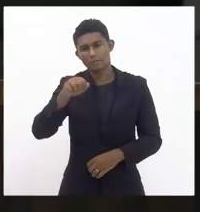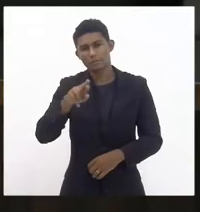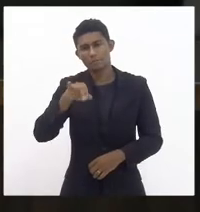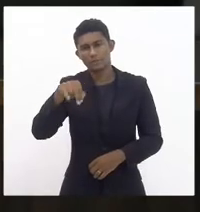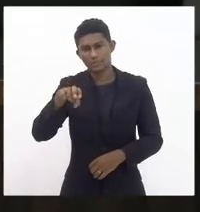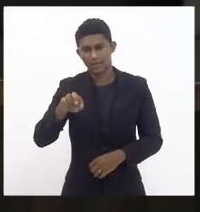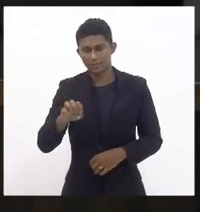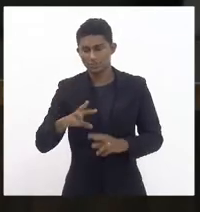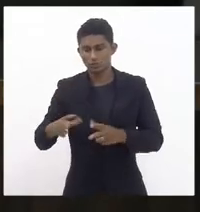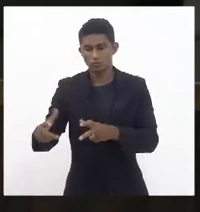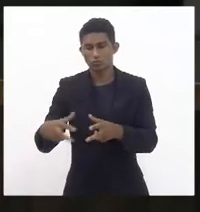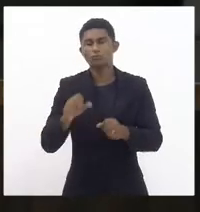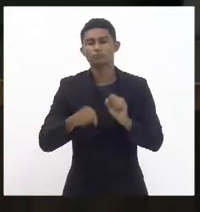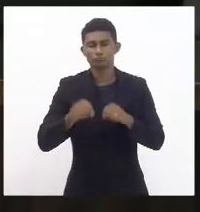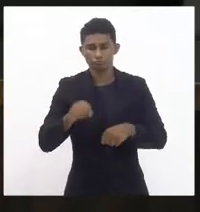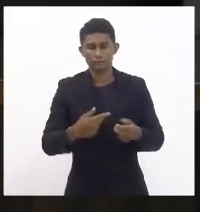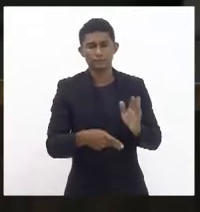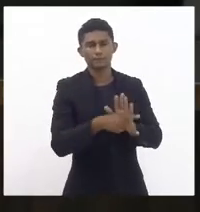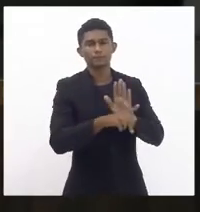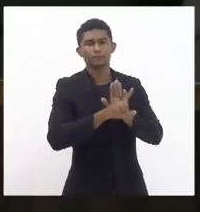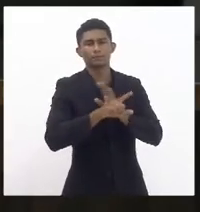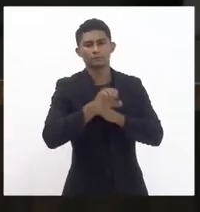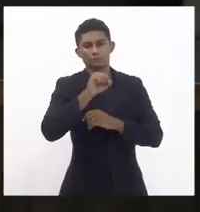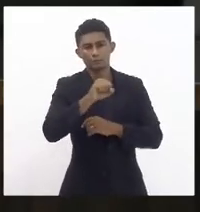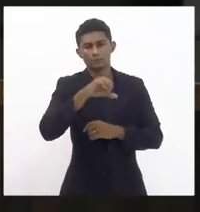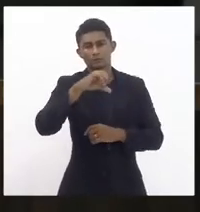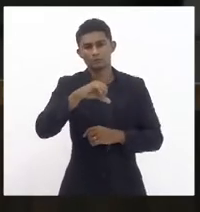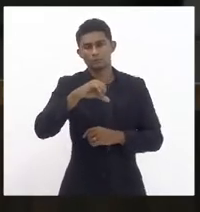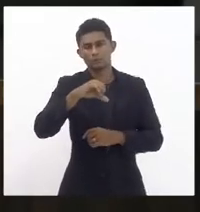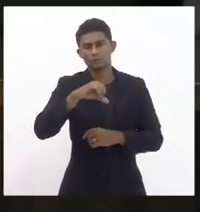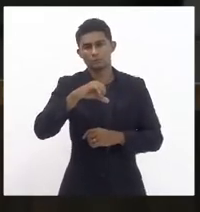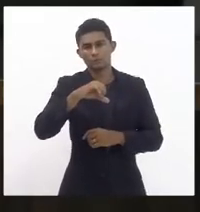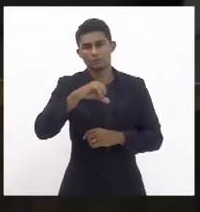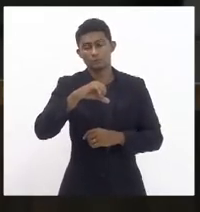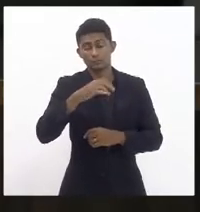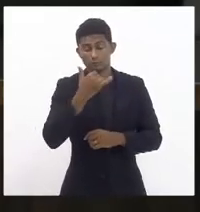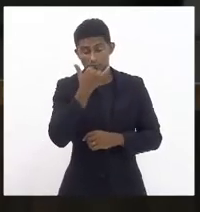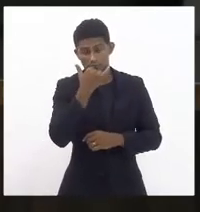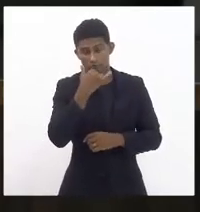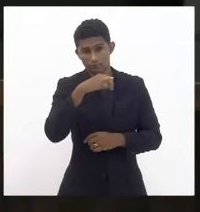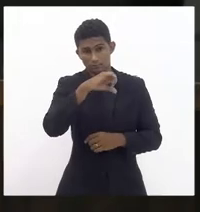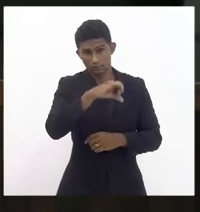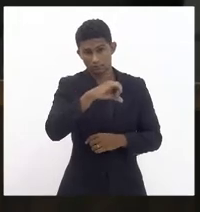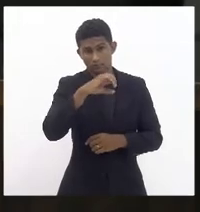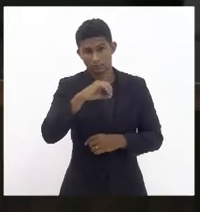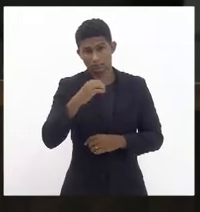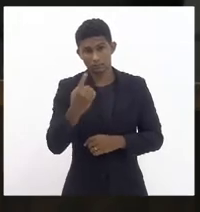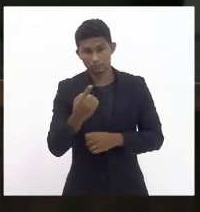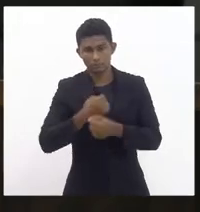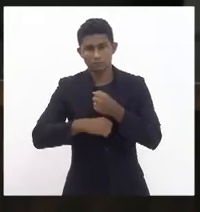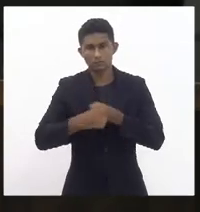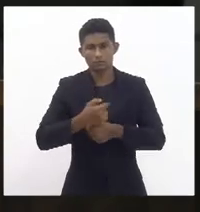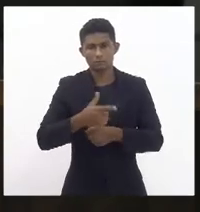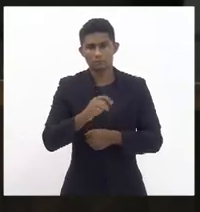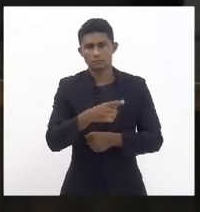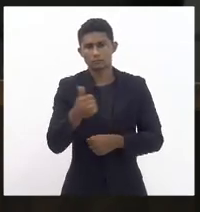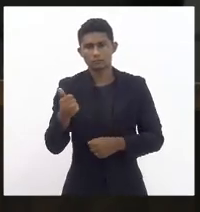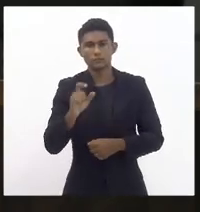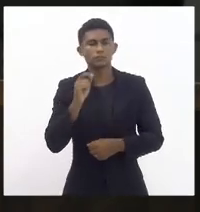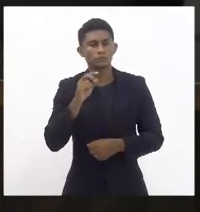favorável Deputado Sérgio ou resolução 890 no perdão 901 de 21 de autoria da deputada